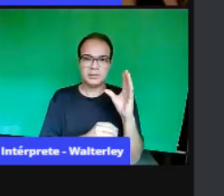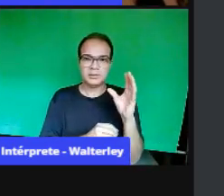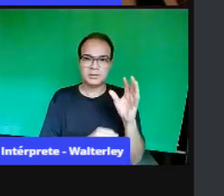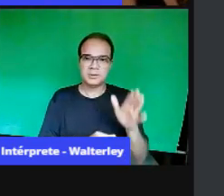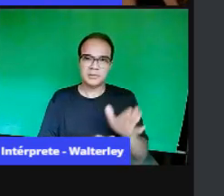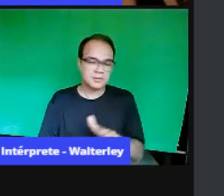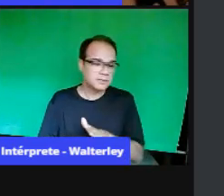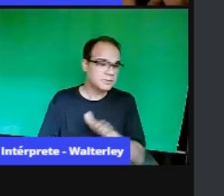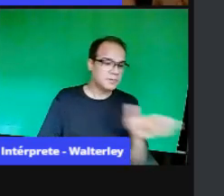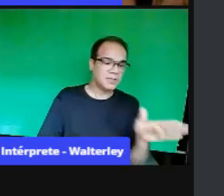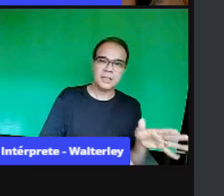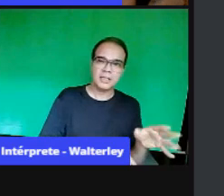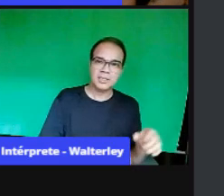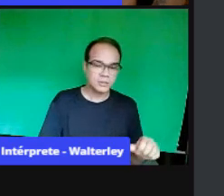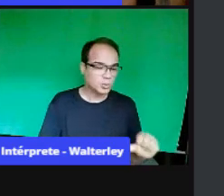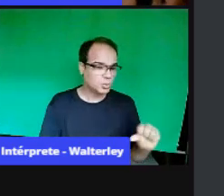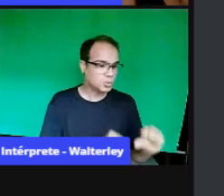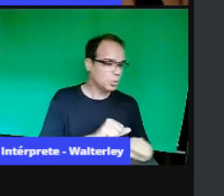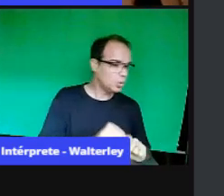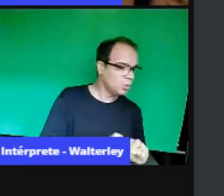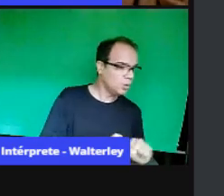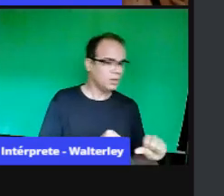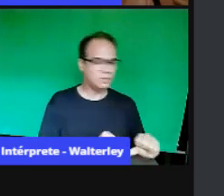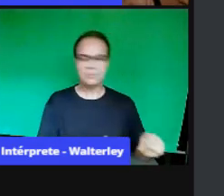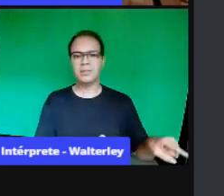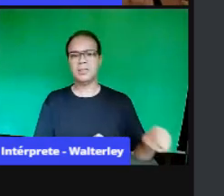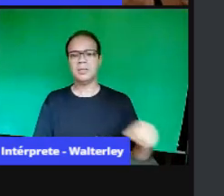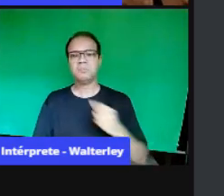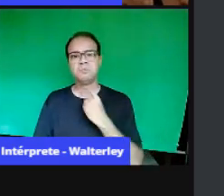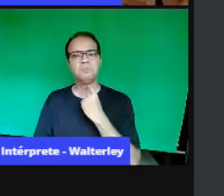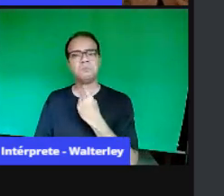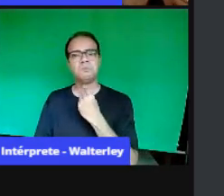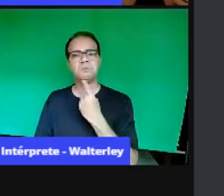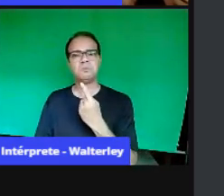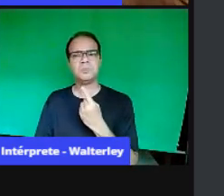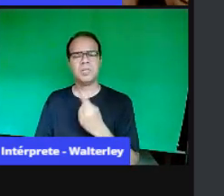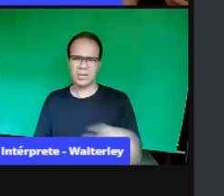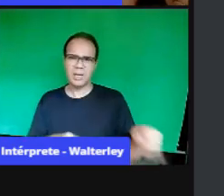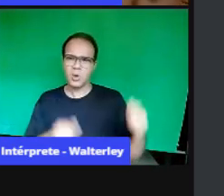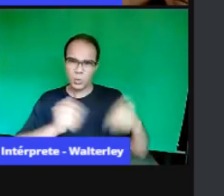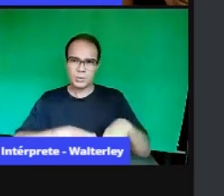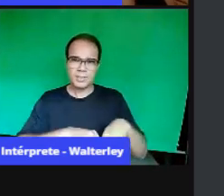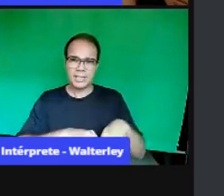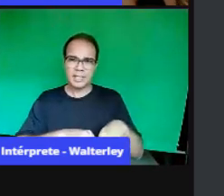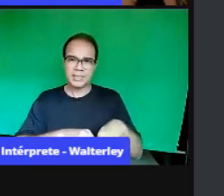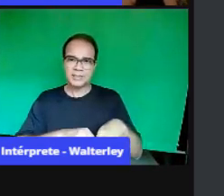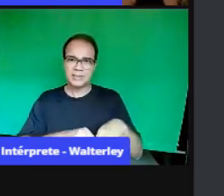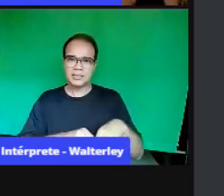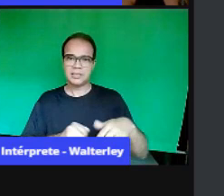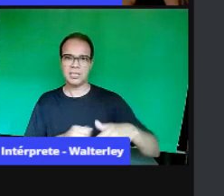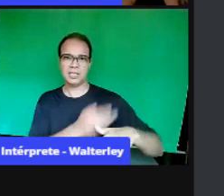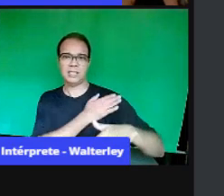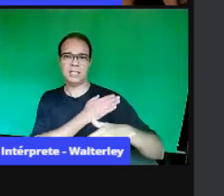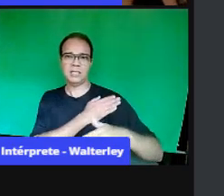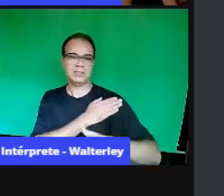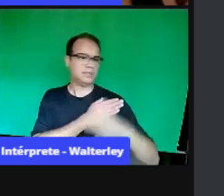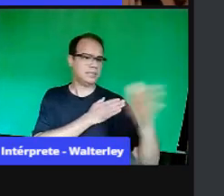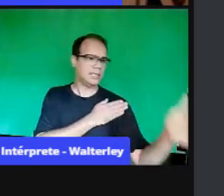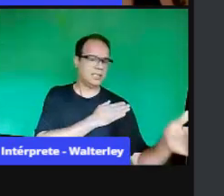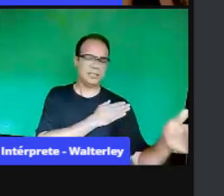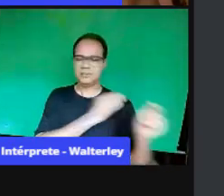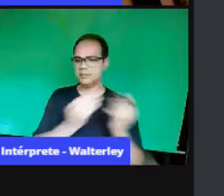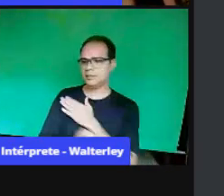raciocínio lógico, né? Orientação espacial, ele consegue se identificar no